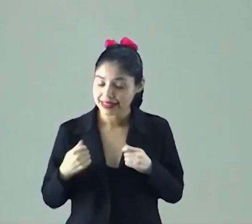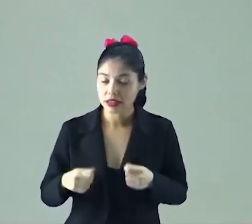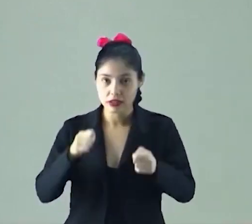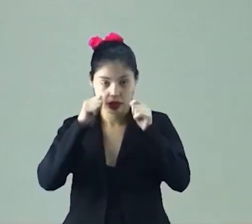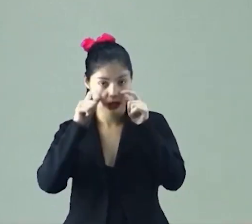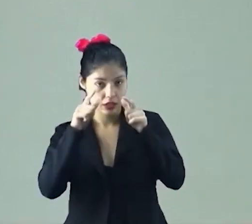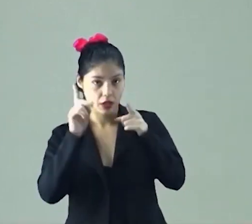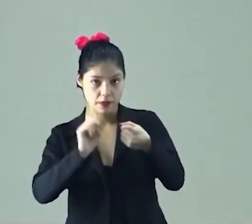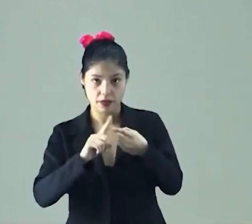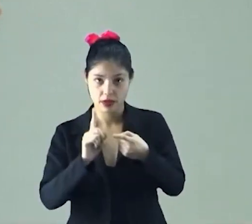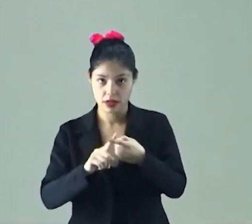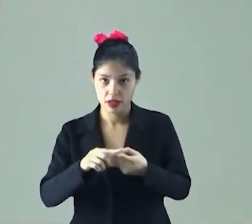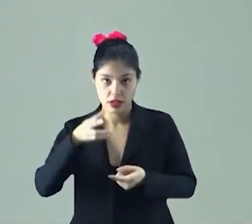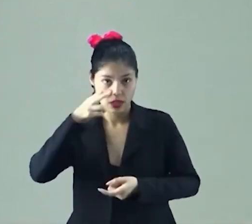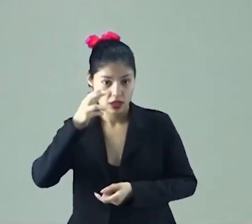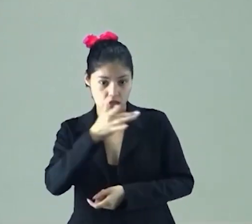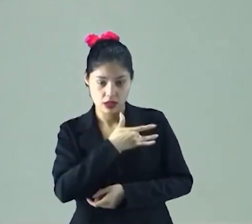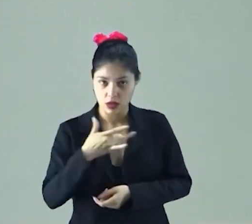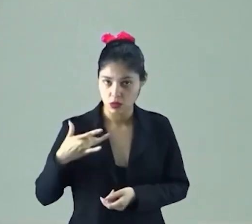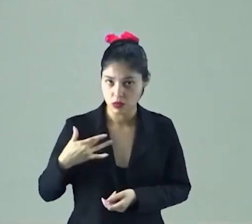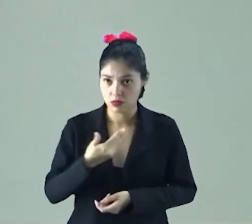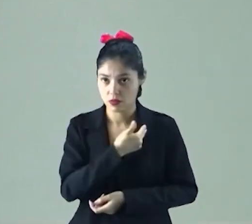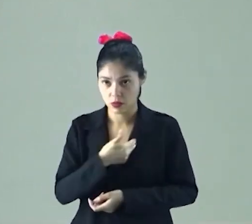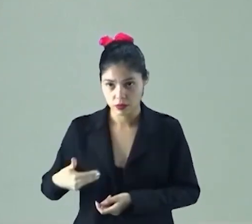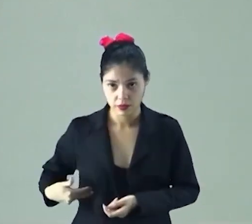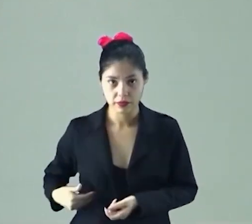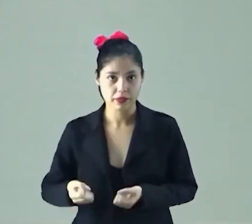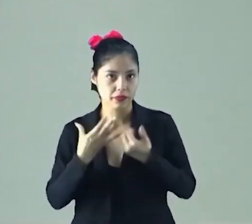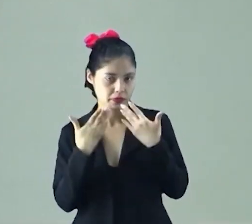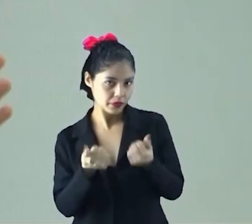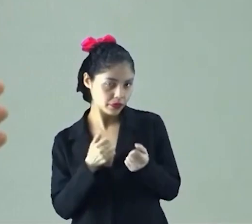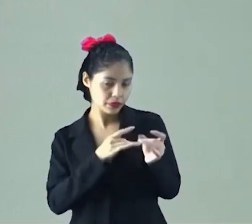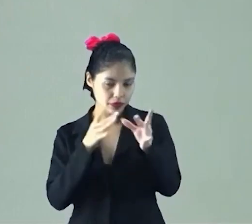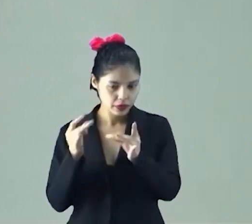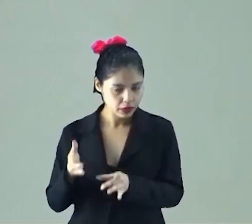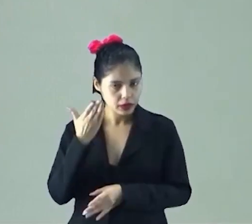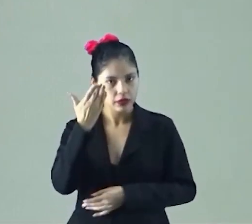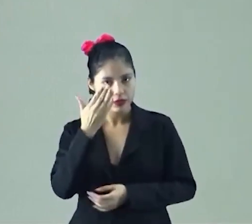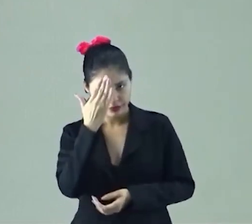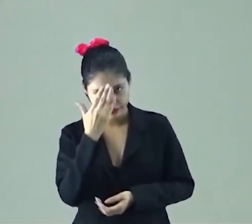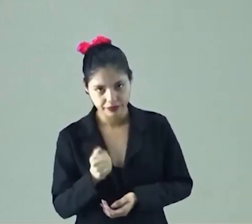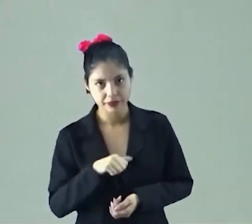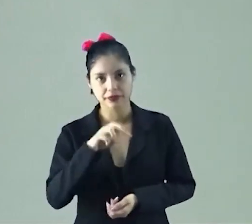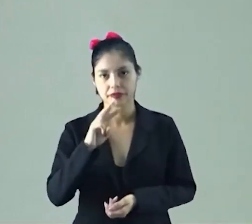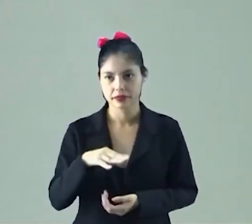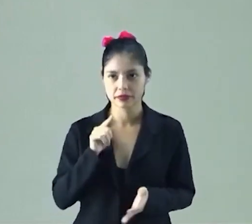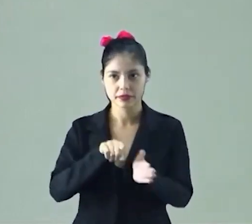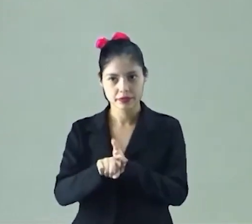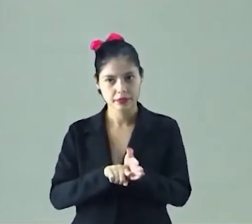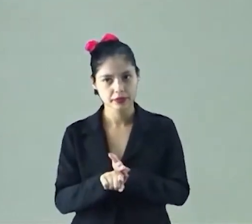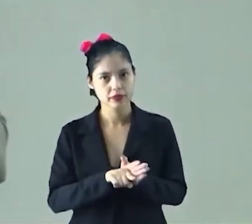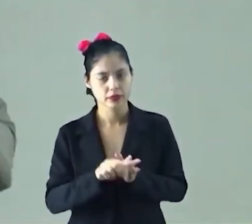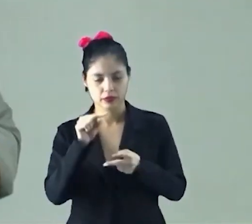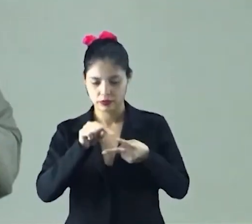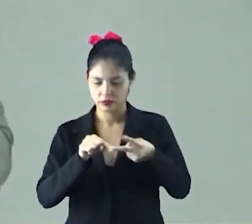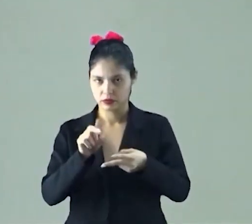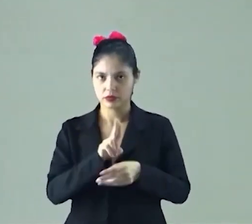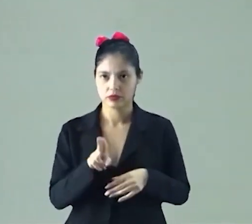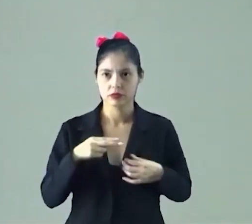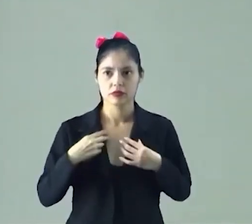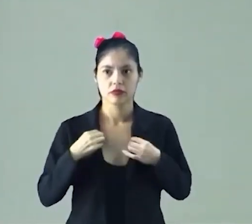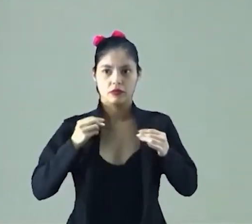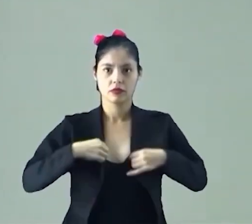precisam de atenção porque são de interesse de saúde pública. Beleza, fica até a dica para saber quem é, você pesquisar sobre esses dois